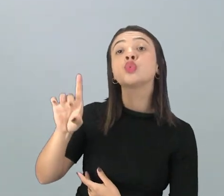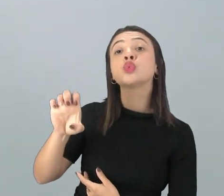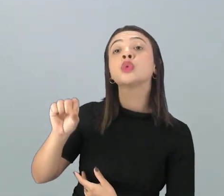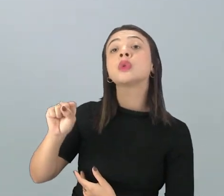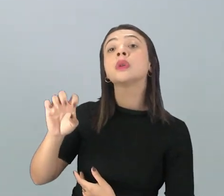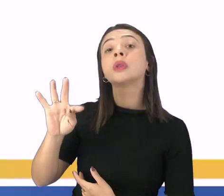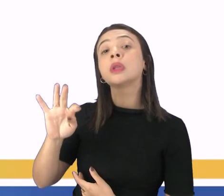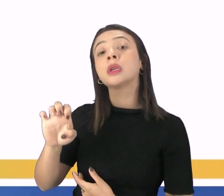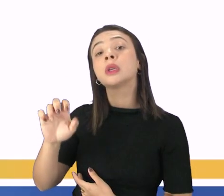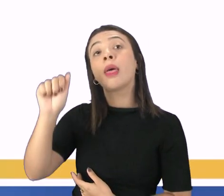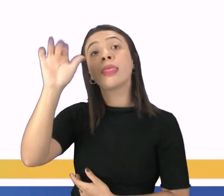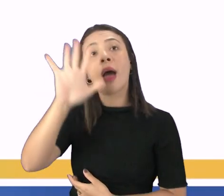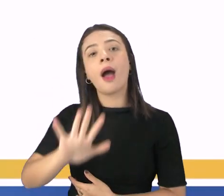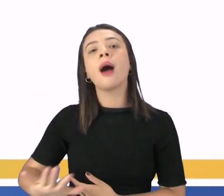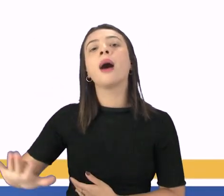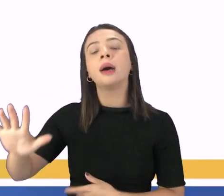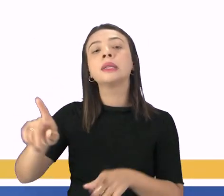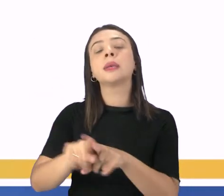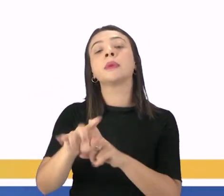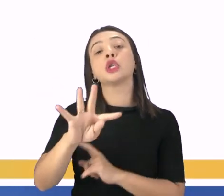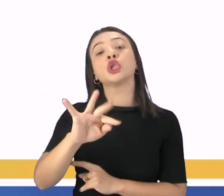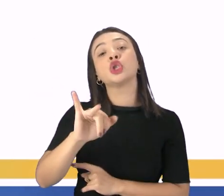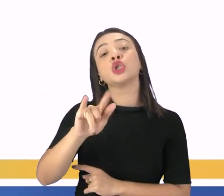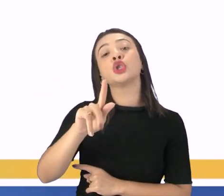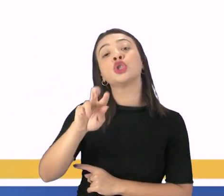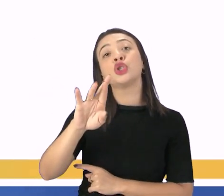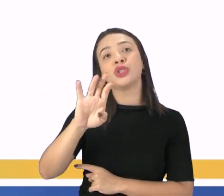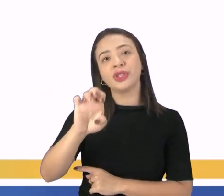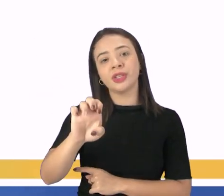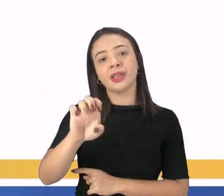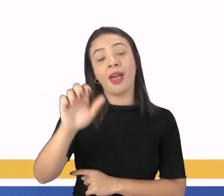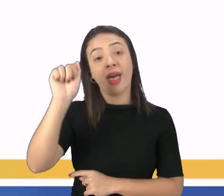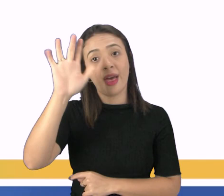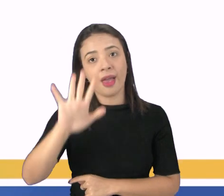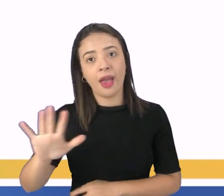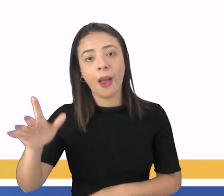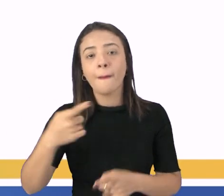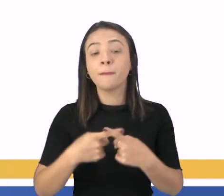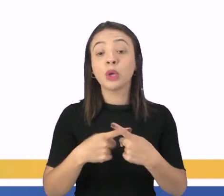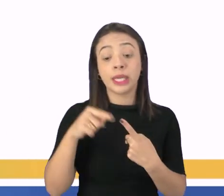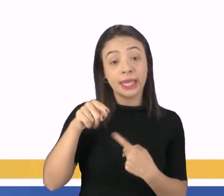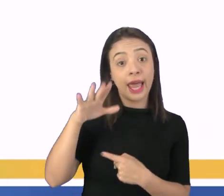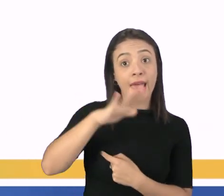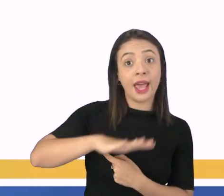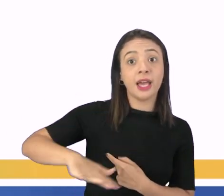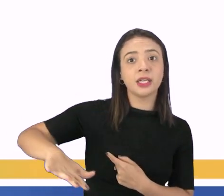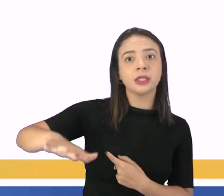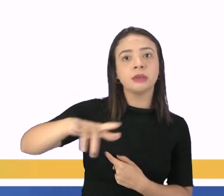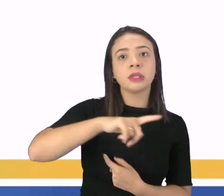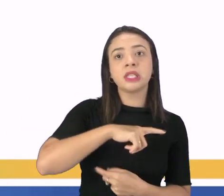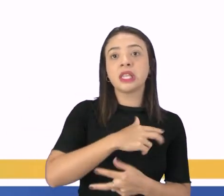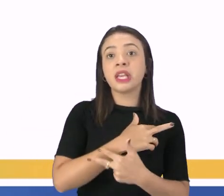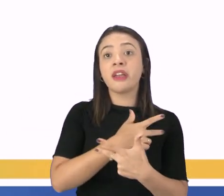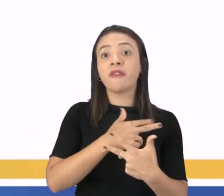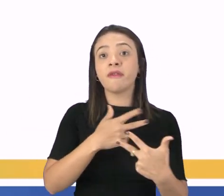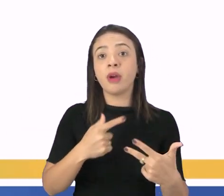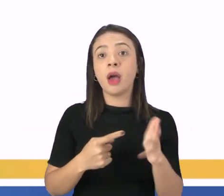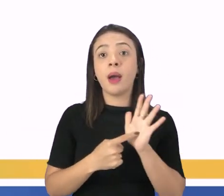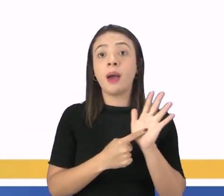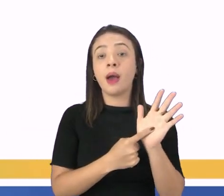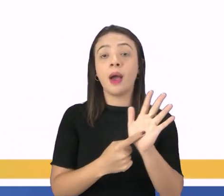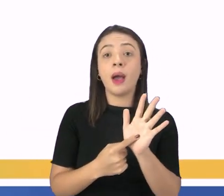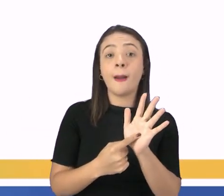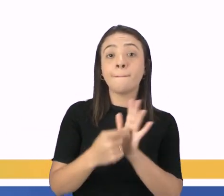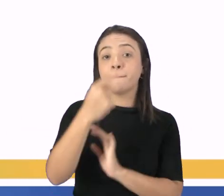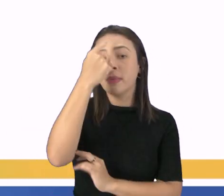chamado tigres asiáticos, a termologia tigres, porque na região é muito comum a simbologia tanto